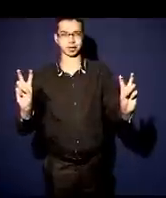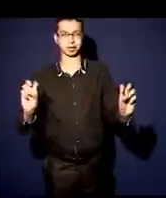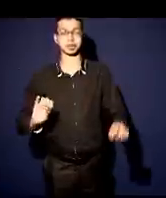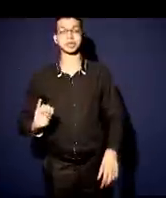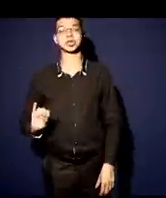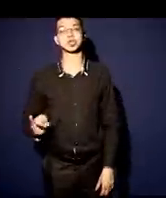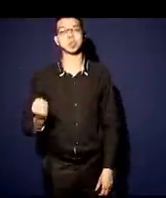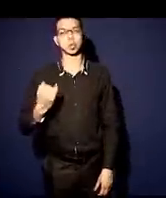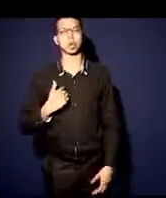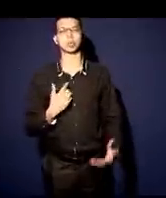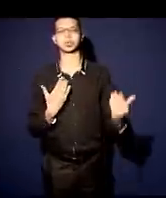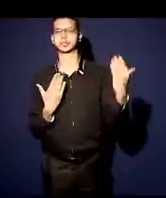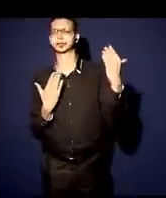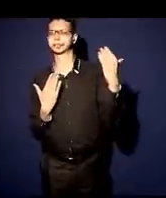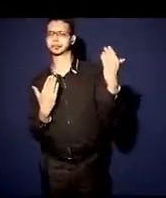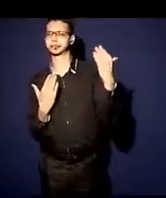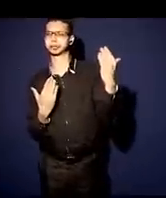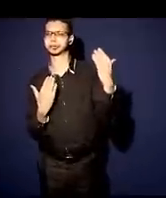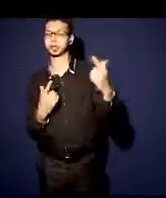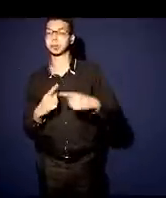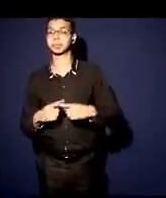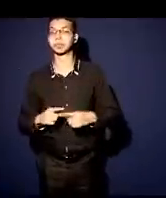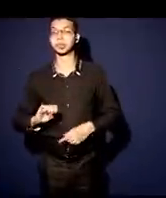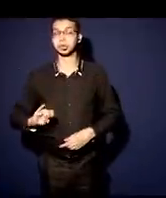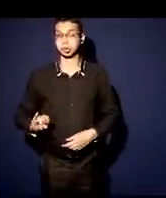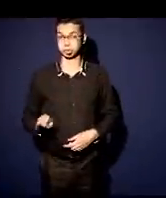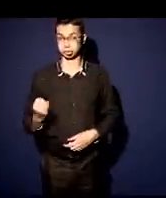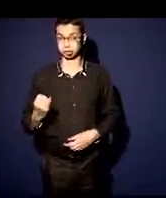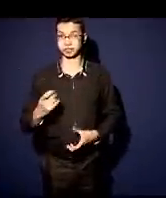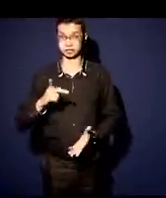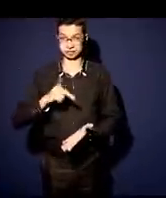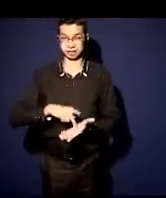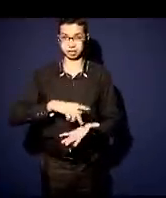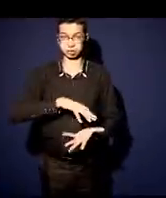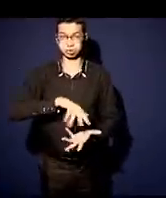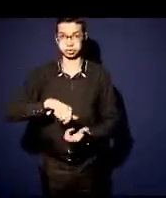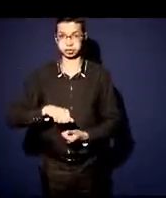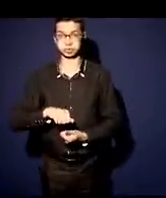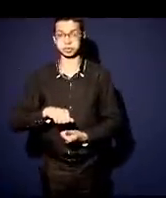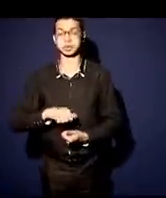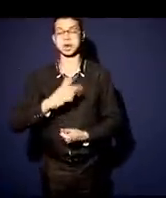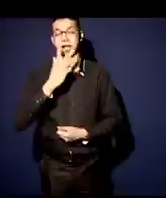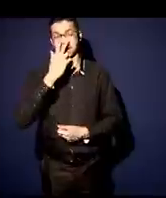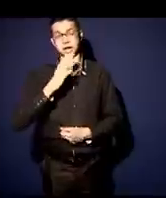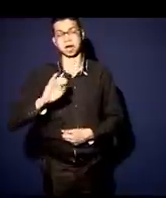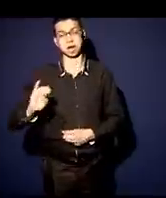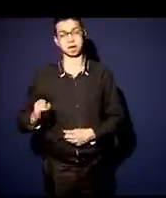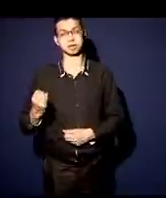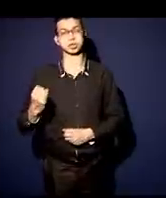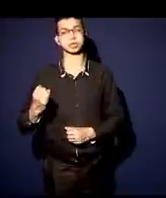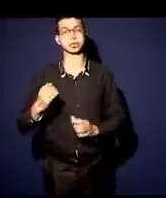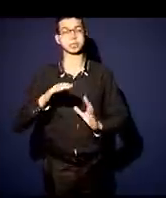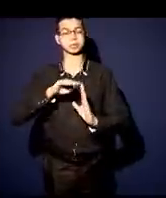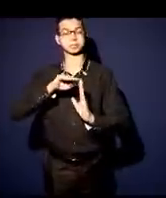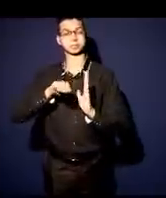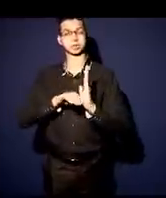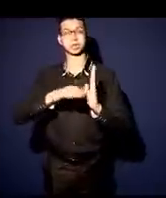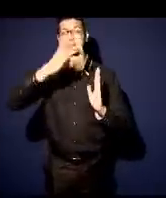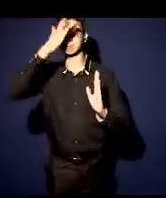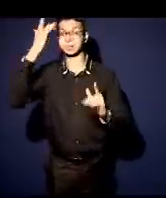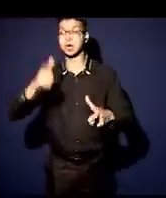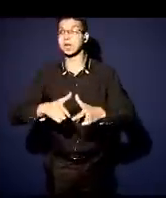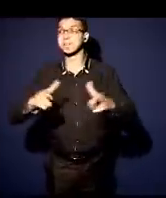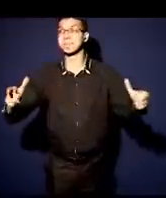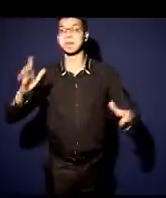estou desconfiado de que o juro real no mundo vai ser bem mais baixo do que as pessoas estão imaginando.